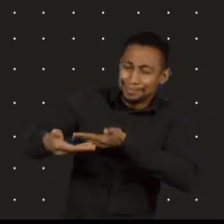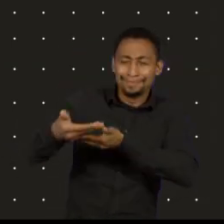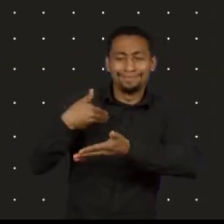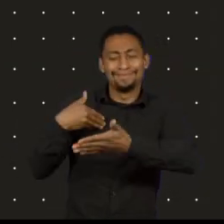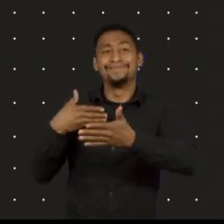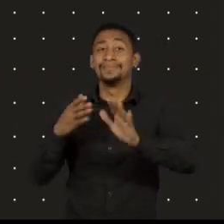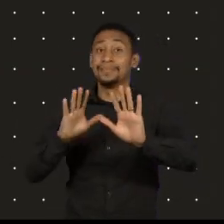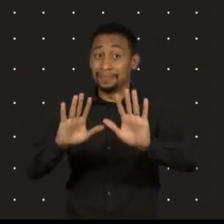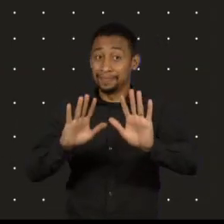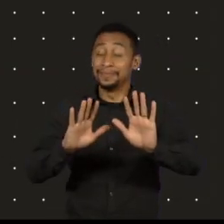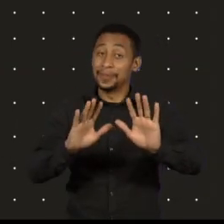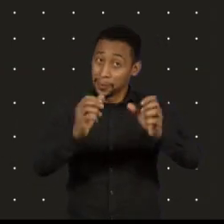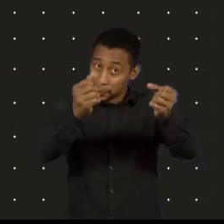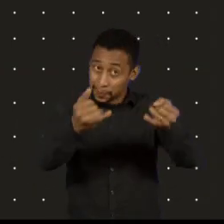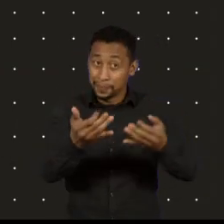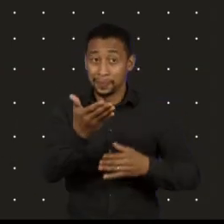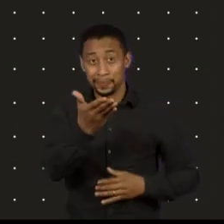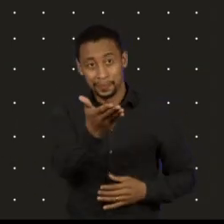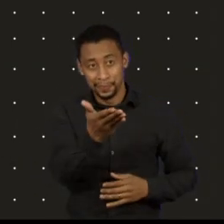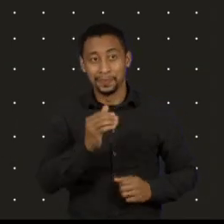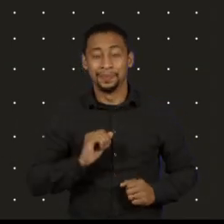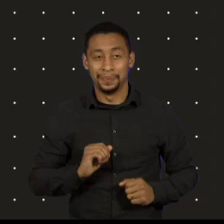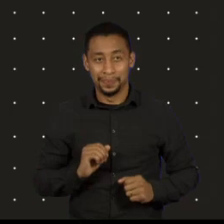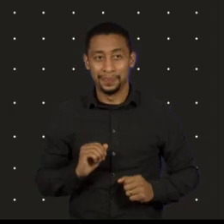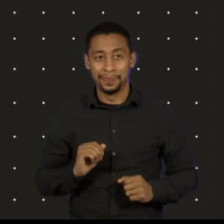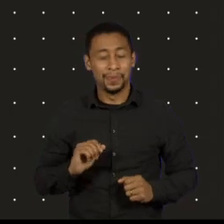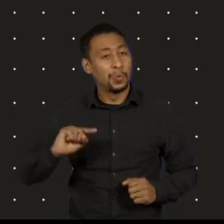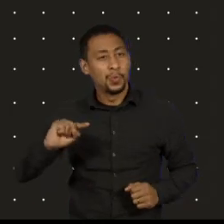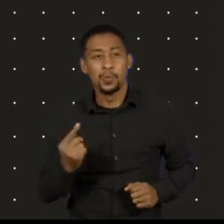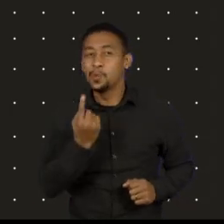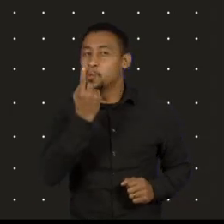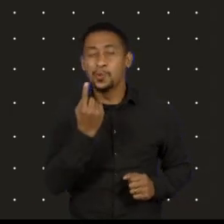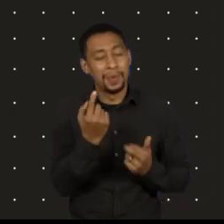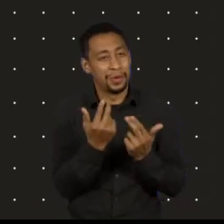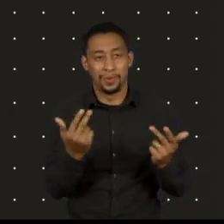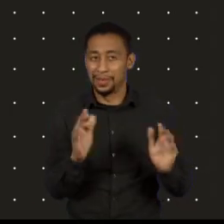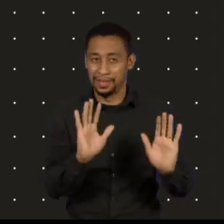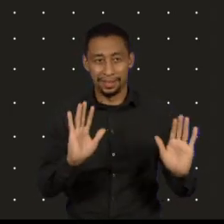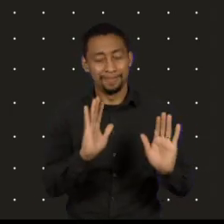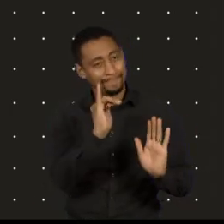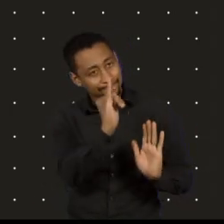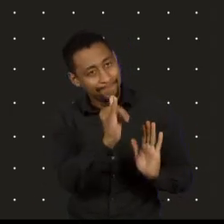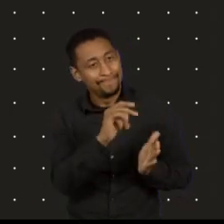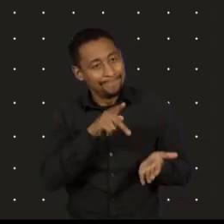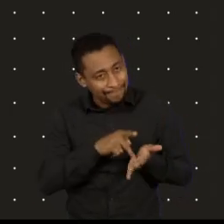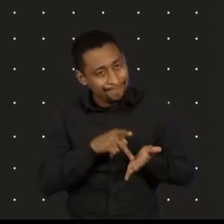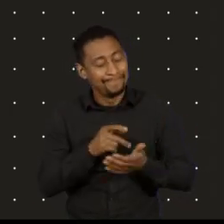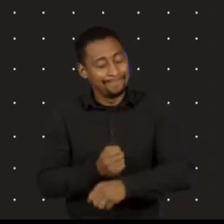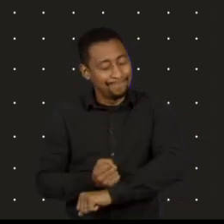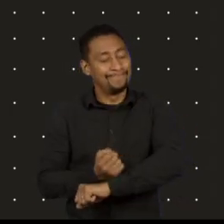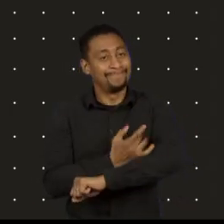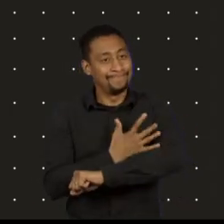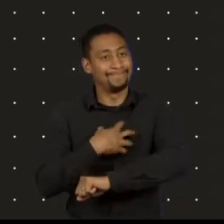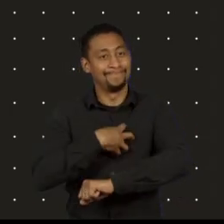Eu só tenho uma coisa para dizer, Beth, e eu digo isso com muita sinceridade e com muita emoção.